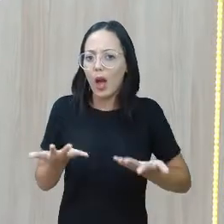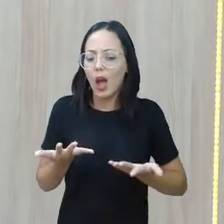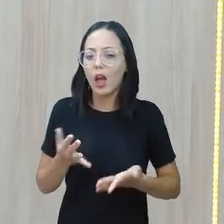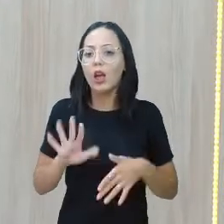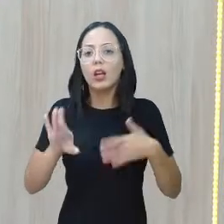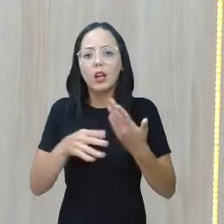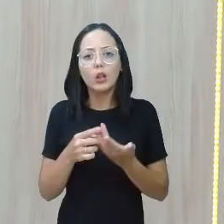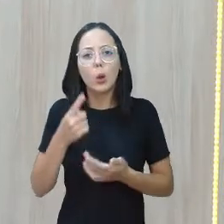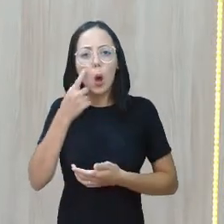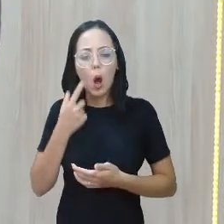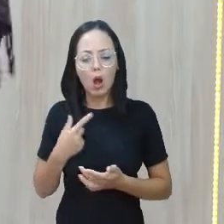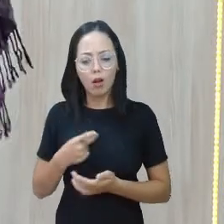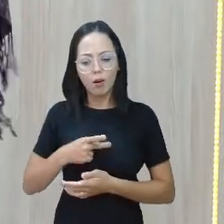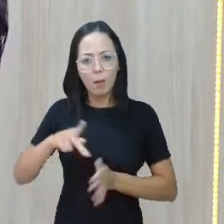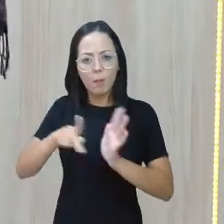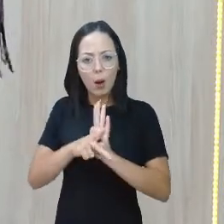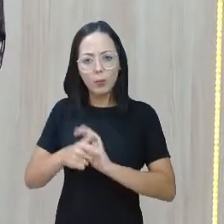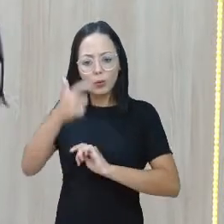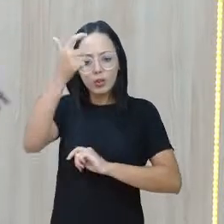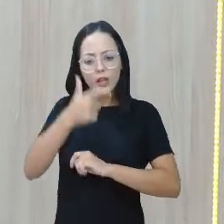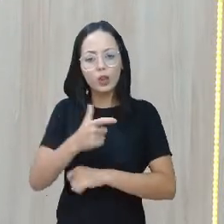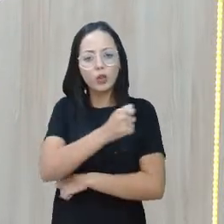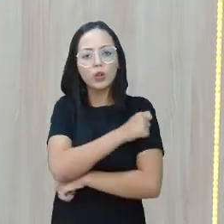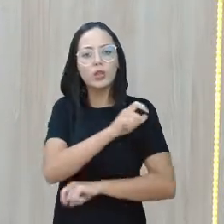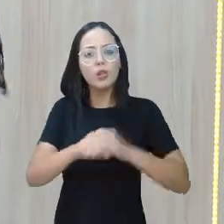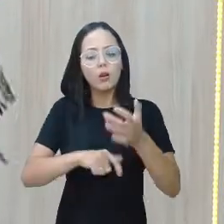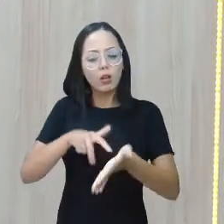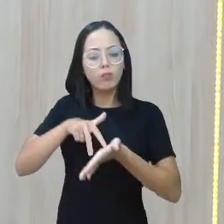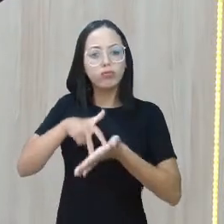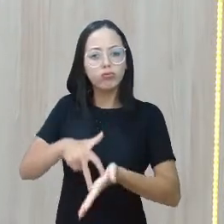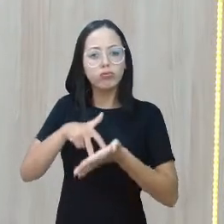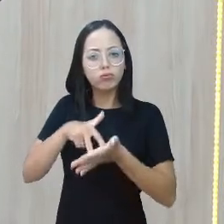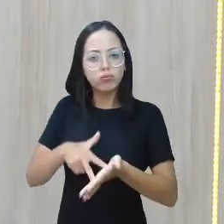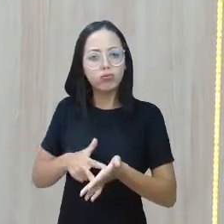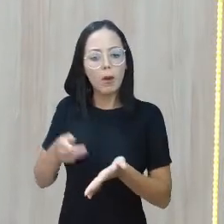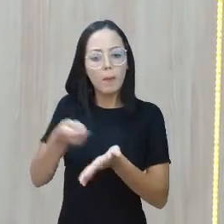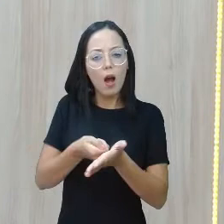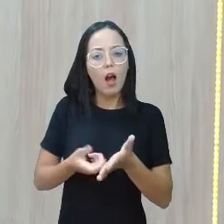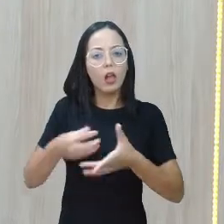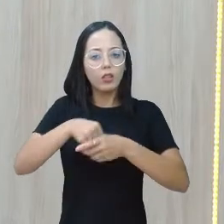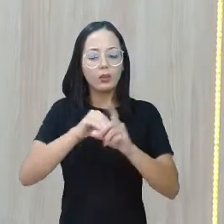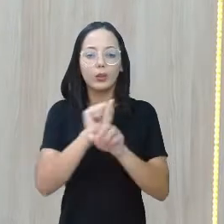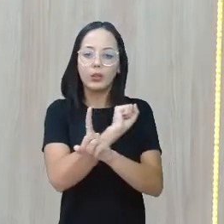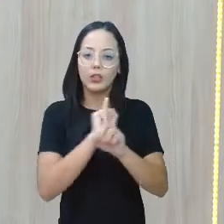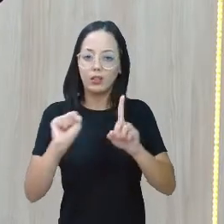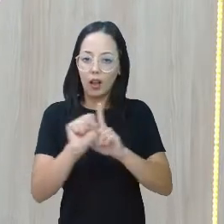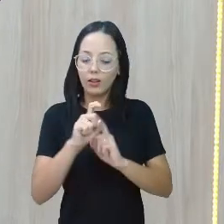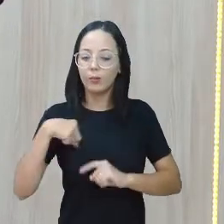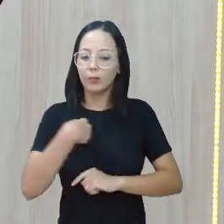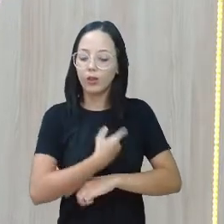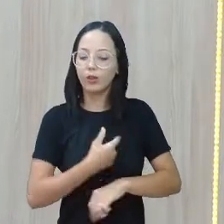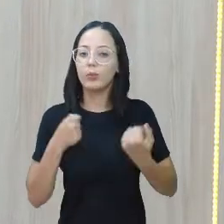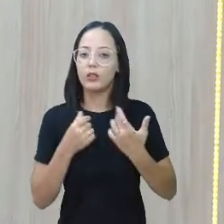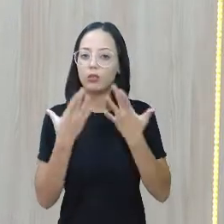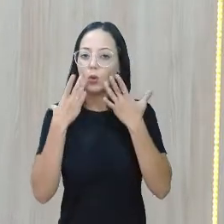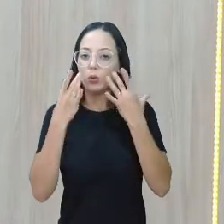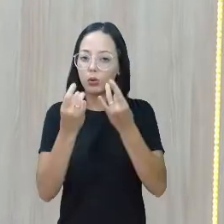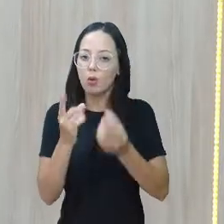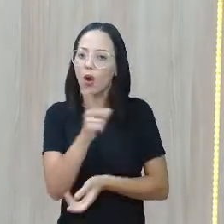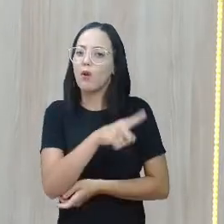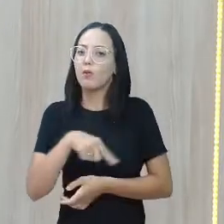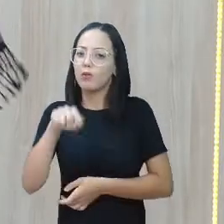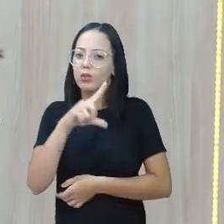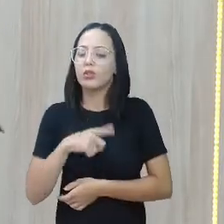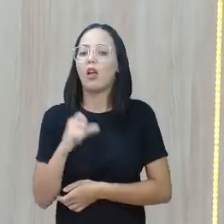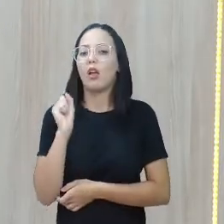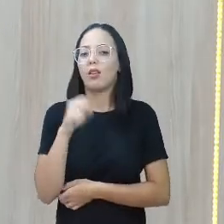ser estudante é ser alguém ativo nessa sociedade. A gente tem que ficar ligado nisso. Vocês têm, sim,